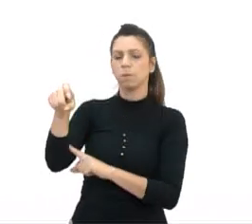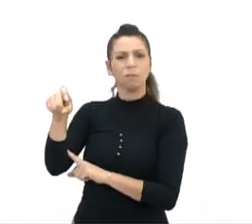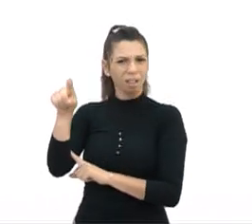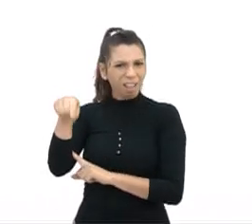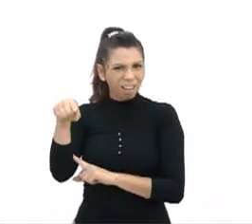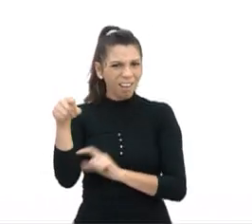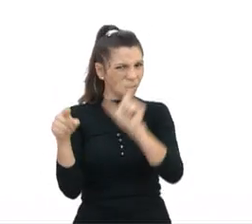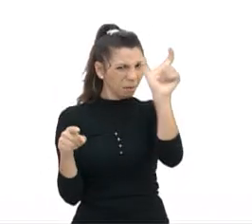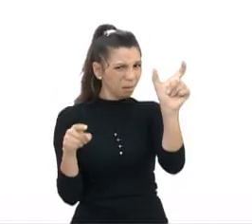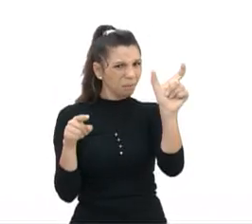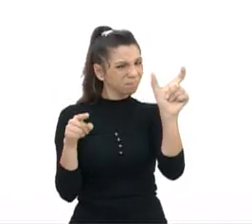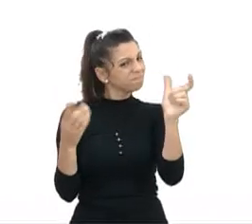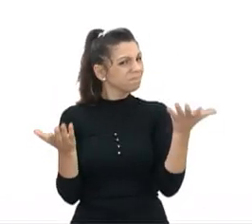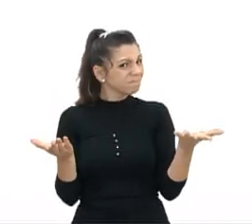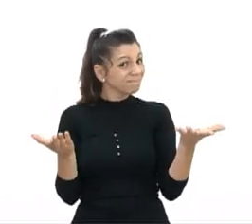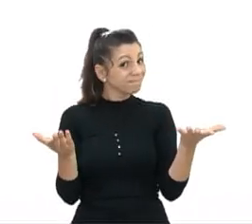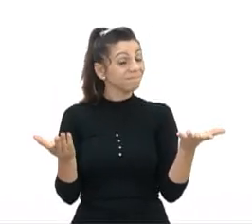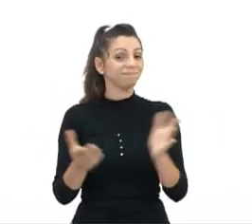um monômio?